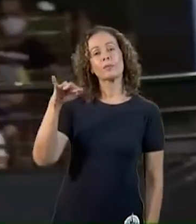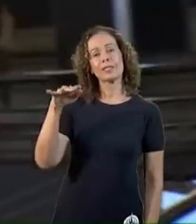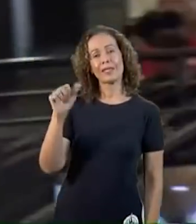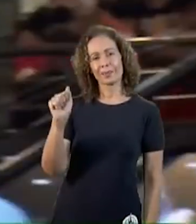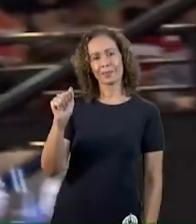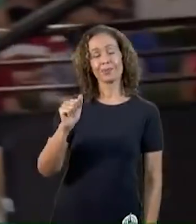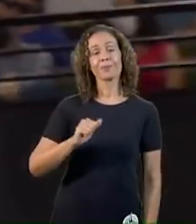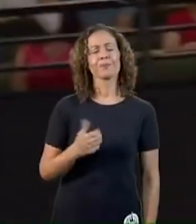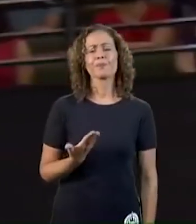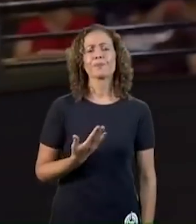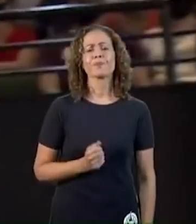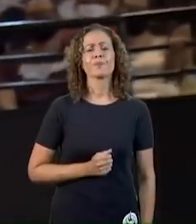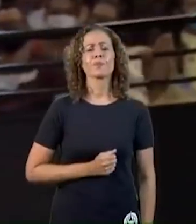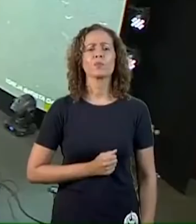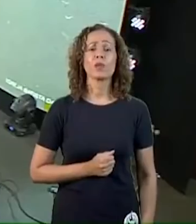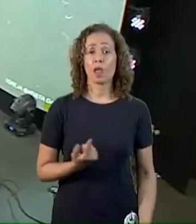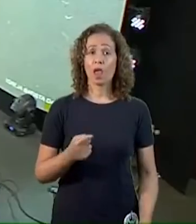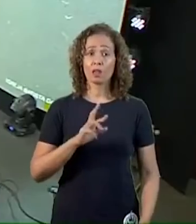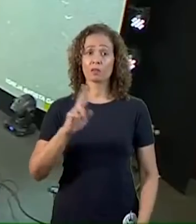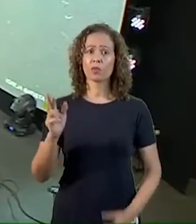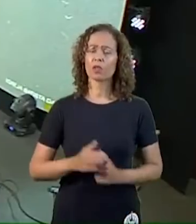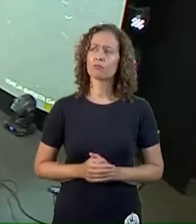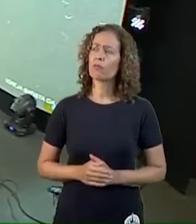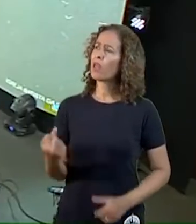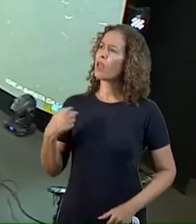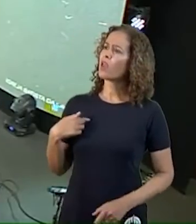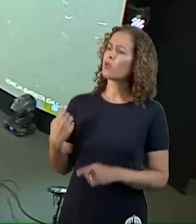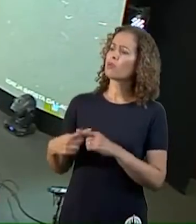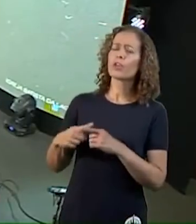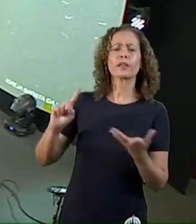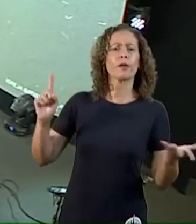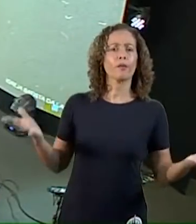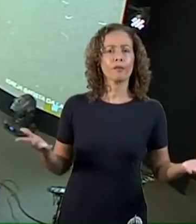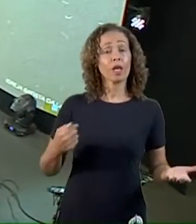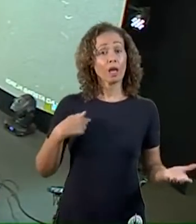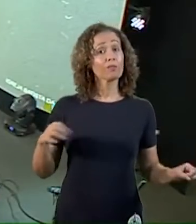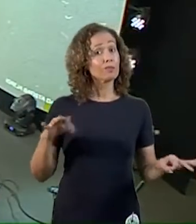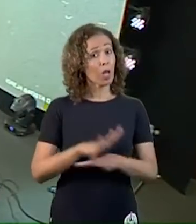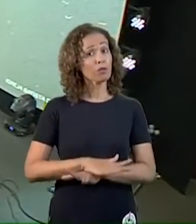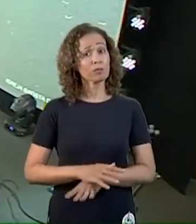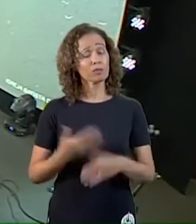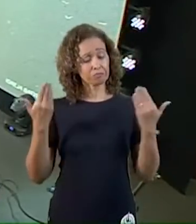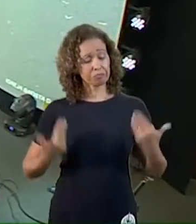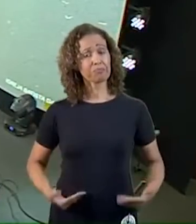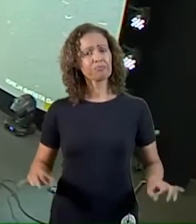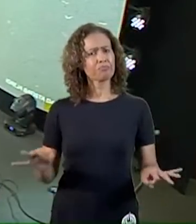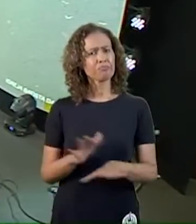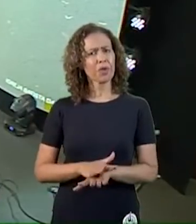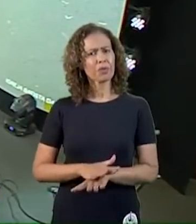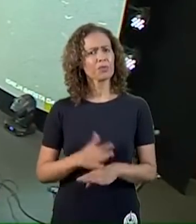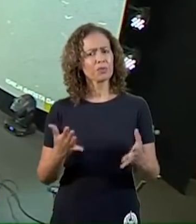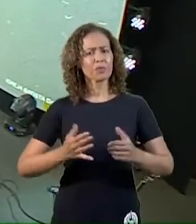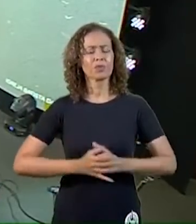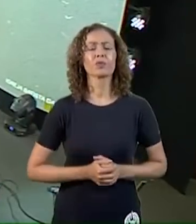Aí ele falou: por que não eu? Eu sou a pessoa mais preparada, eu estou todo pronto para tudo. Aí